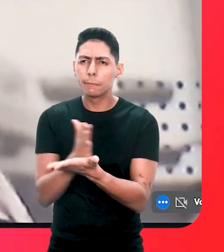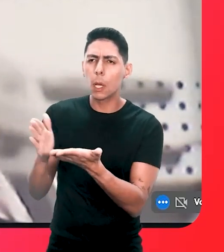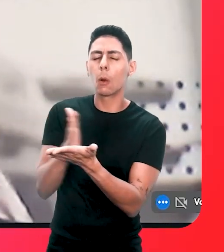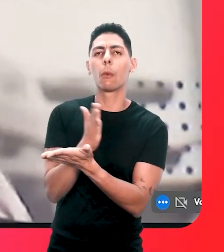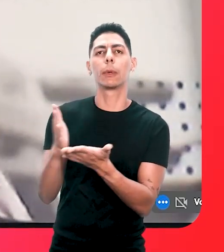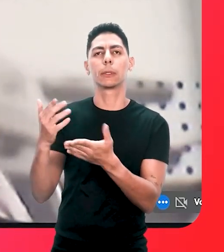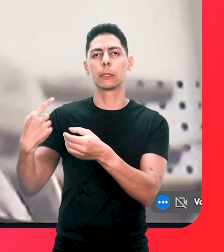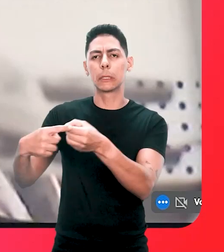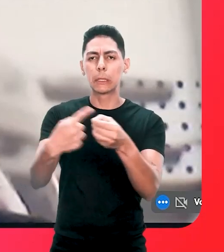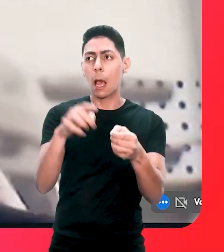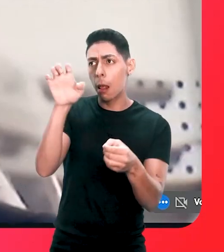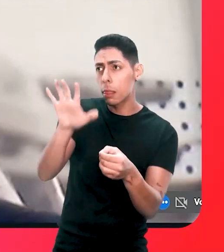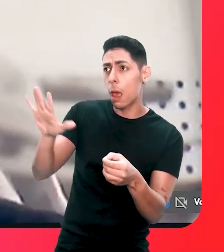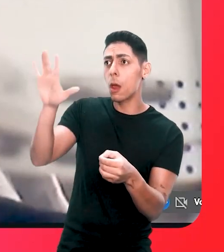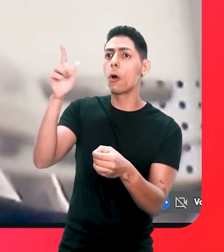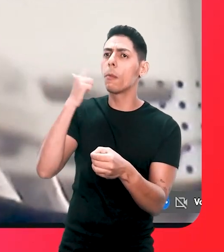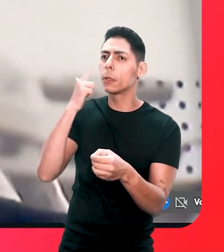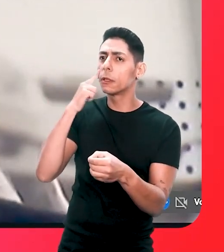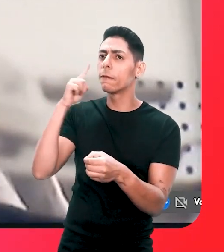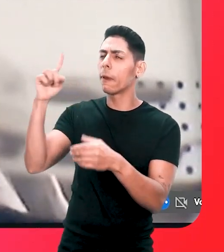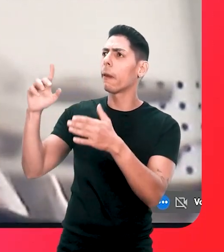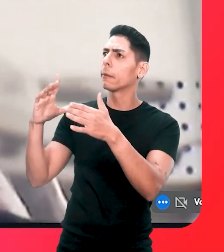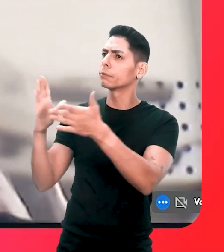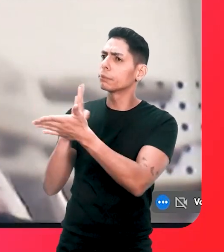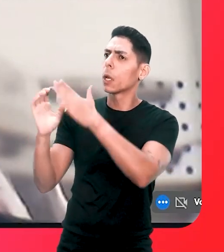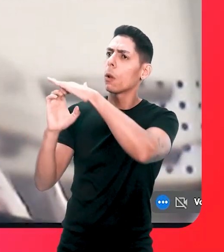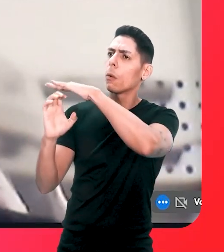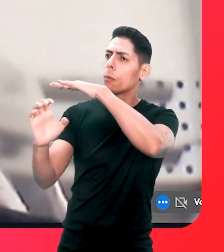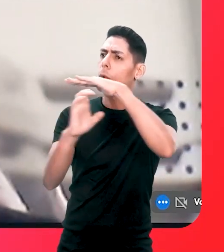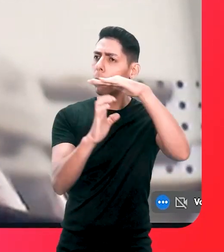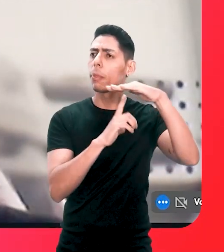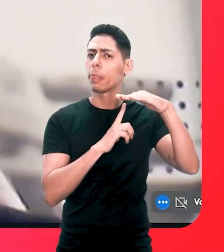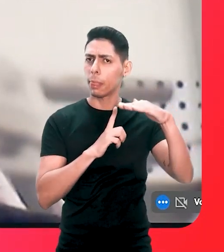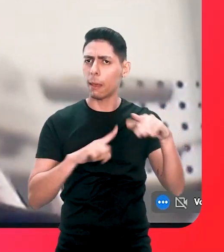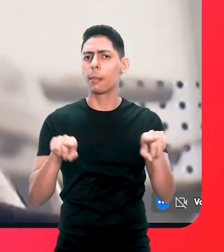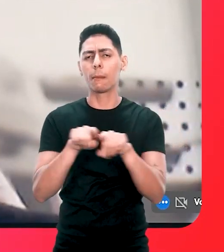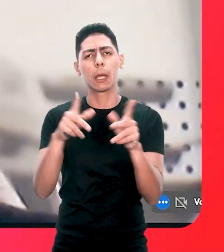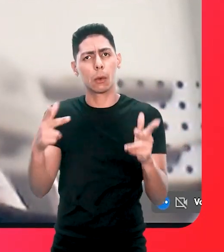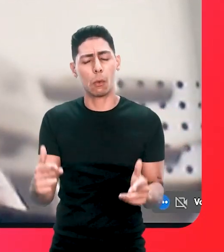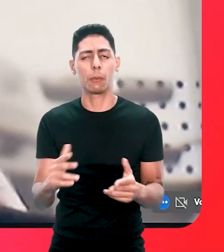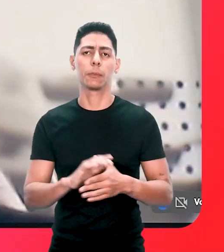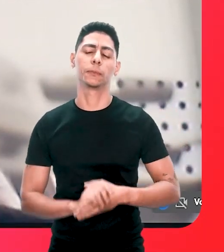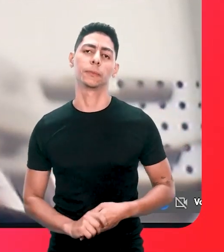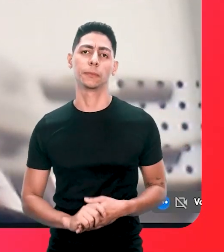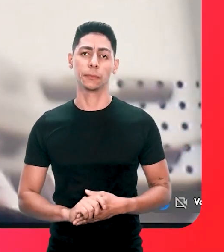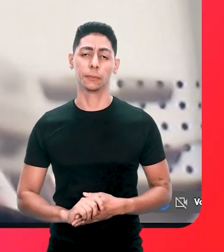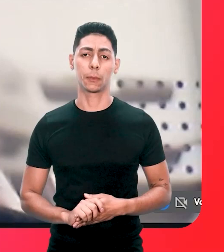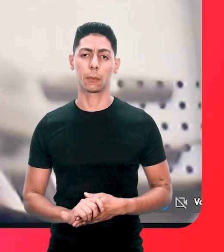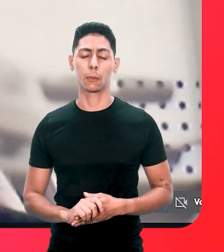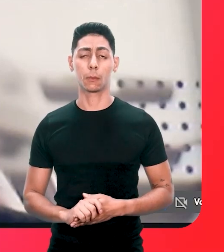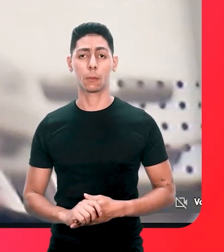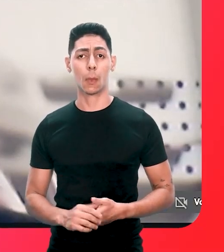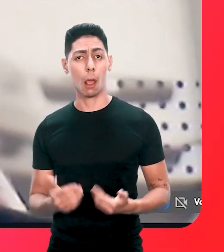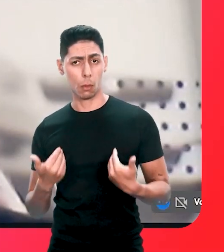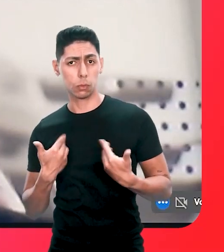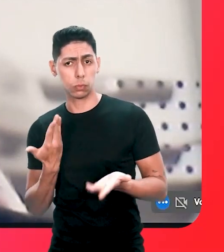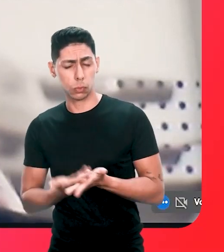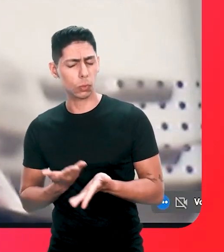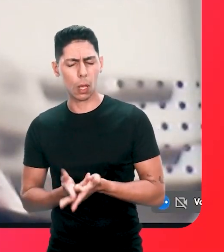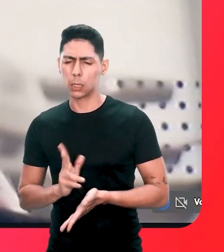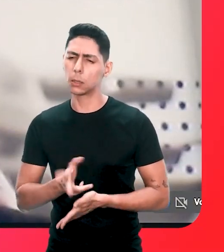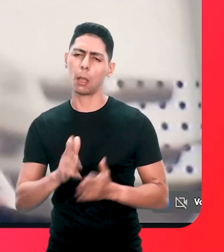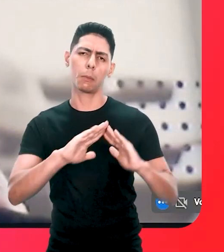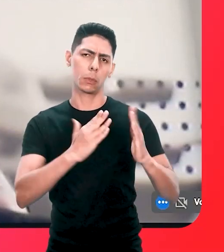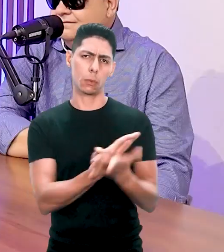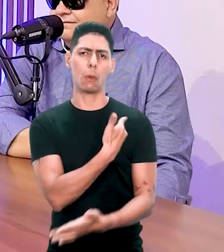o bonde, né? E nós aqui abrindo mão de tudo isso, né? Estudei sempre em escola